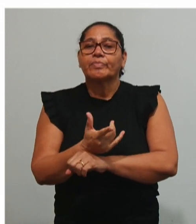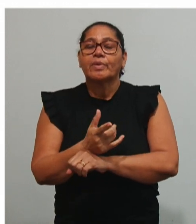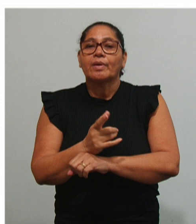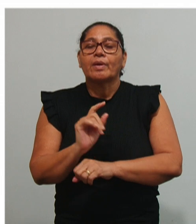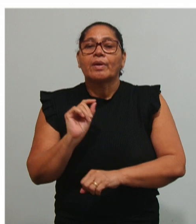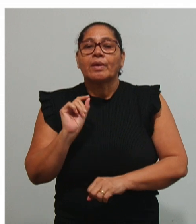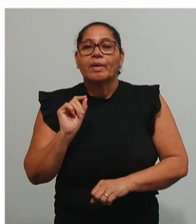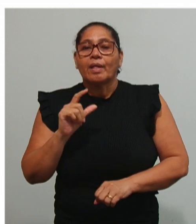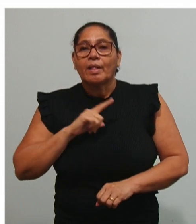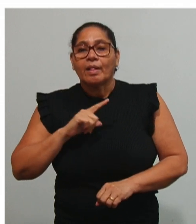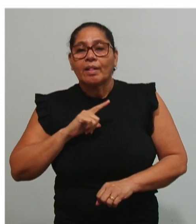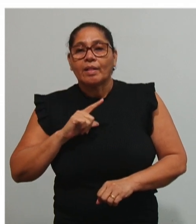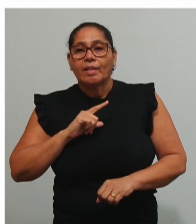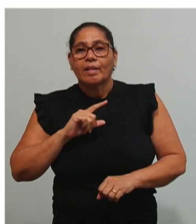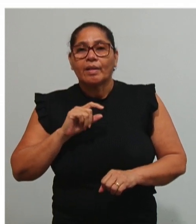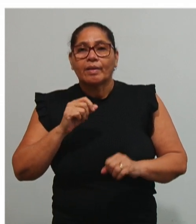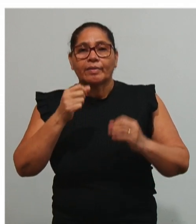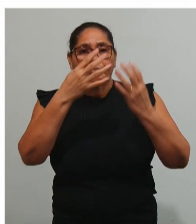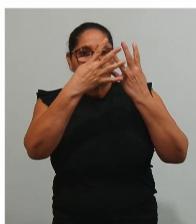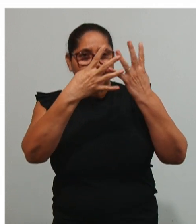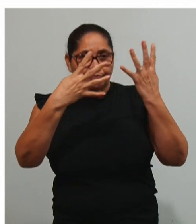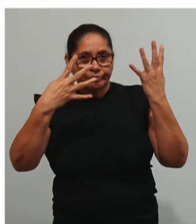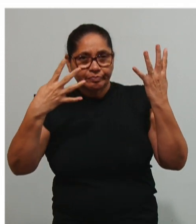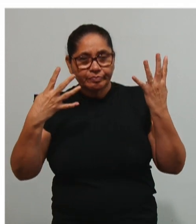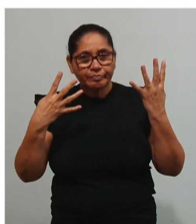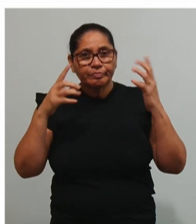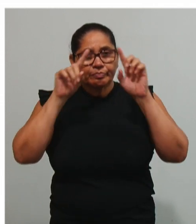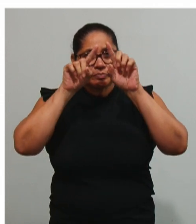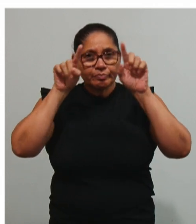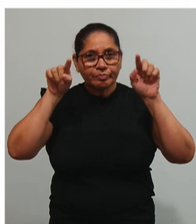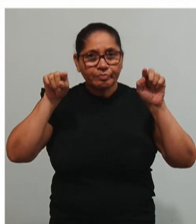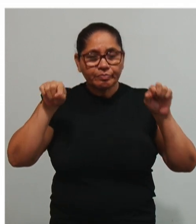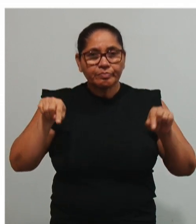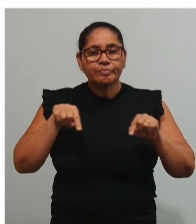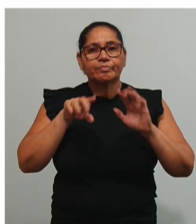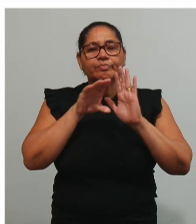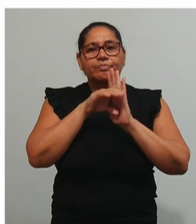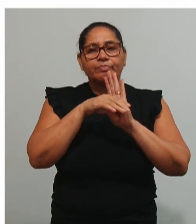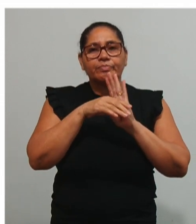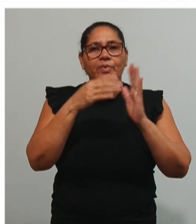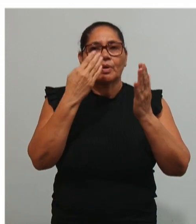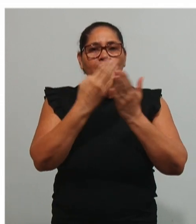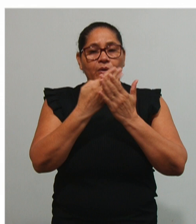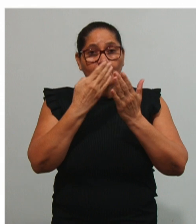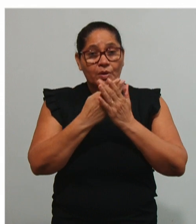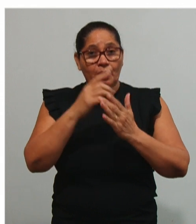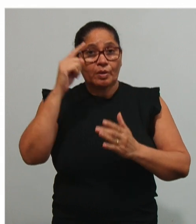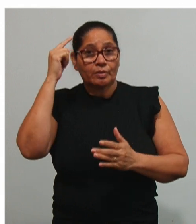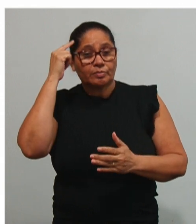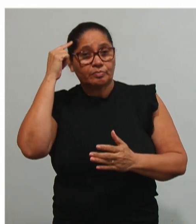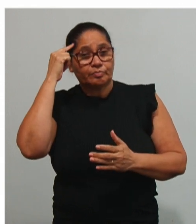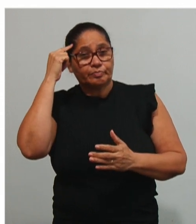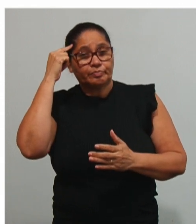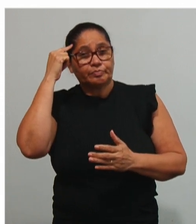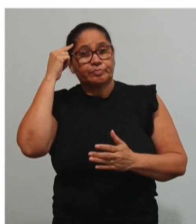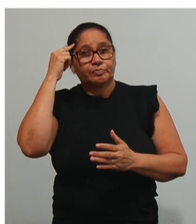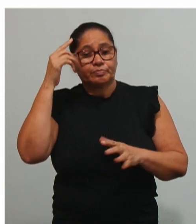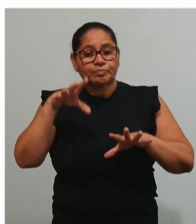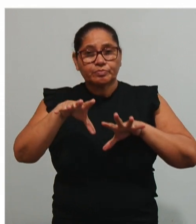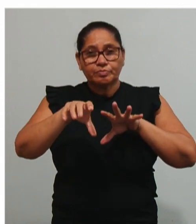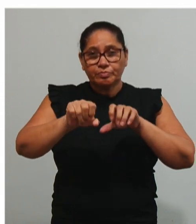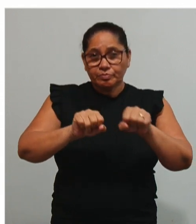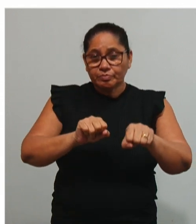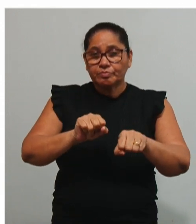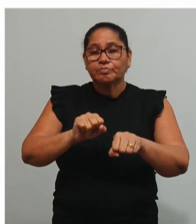Nós temos um quadro aqui conceitual em relação às escolas do pensamento de formação de